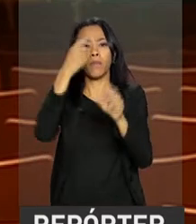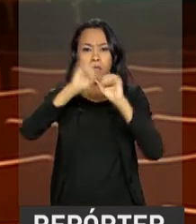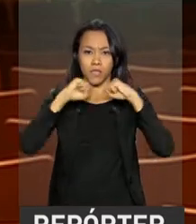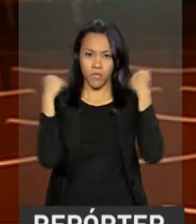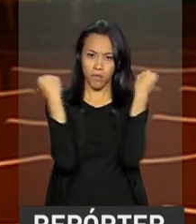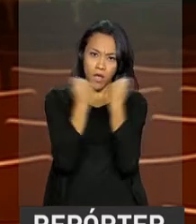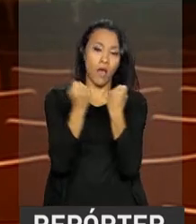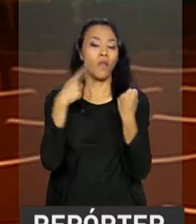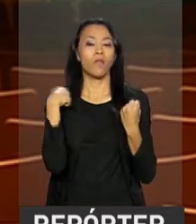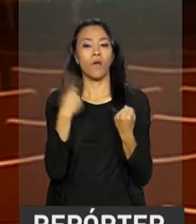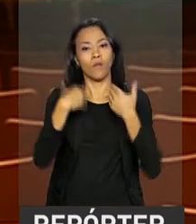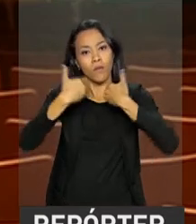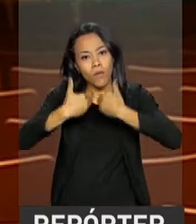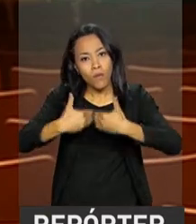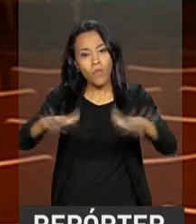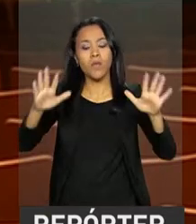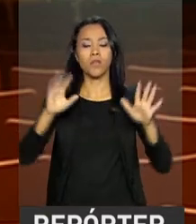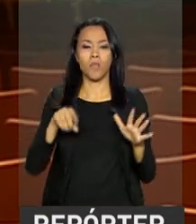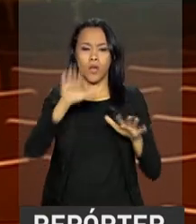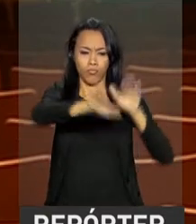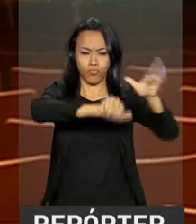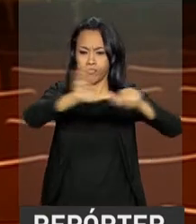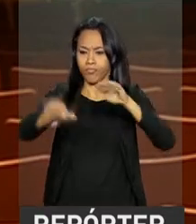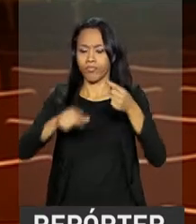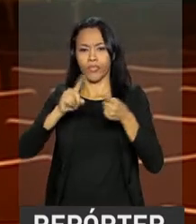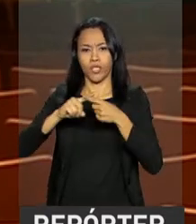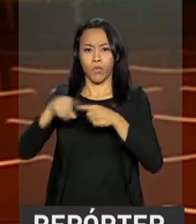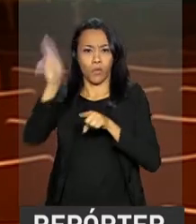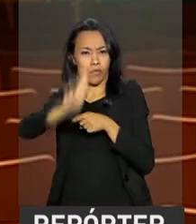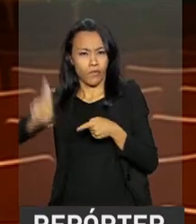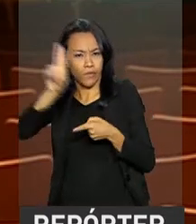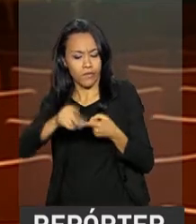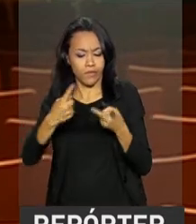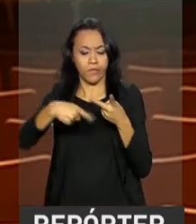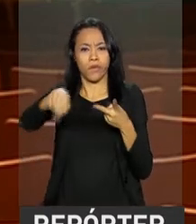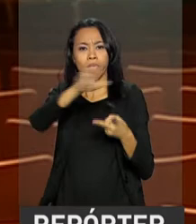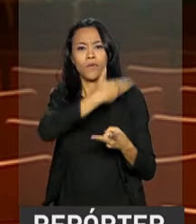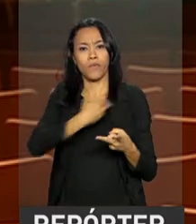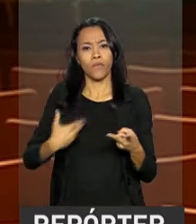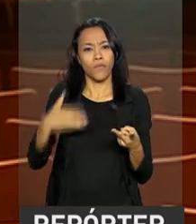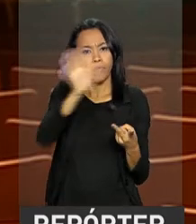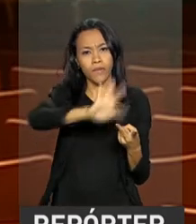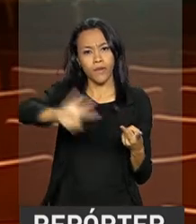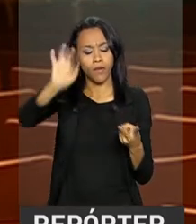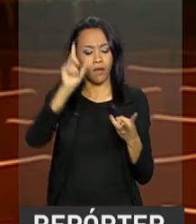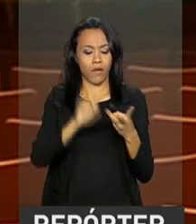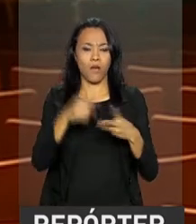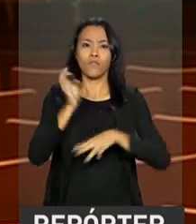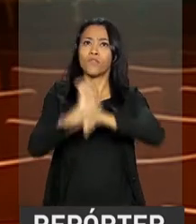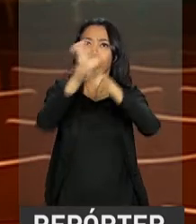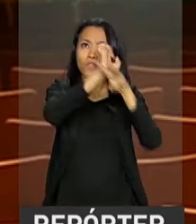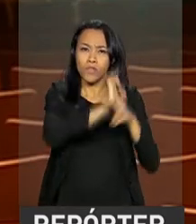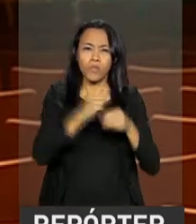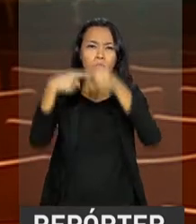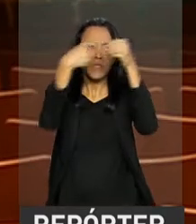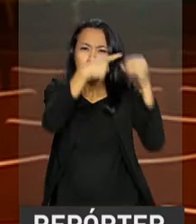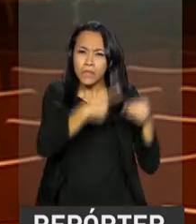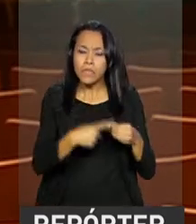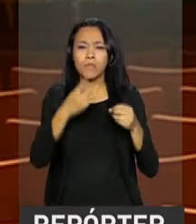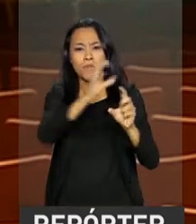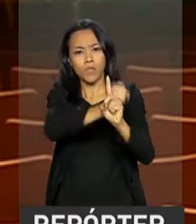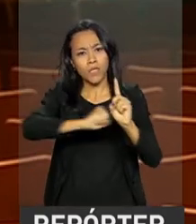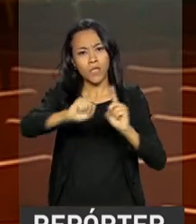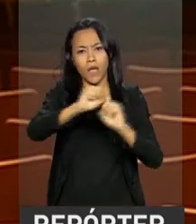inicial né reunindo aqui academia governo federal os governos municipais a sociedade civil